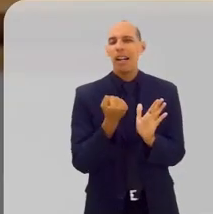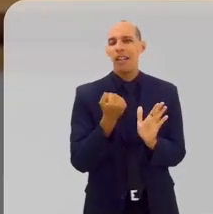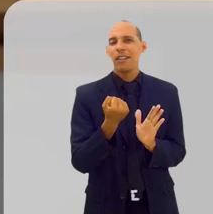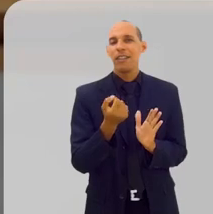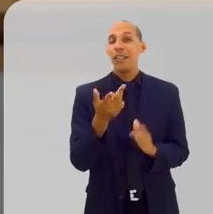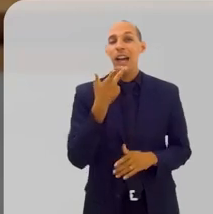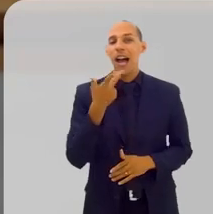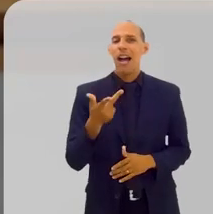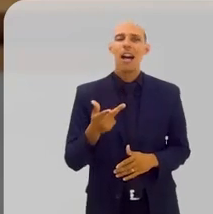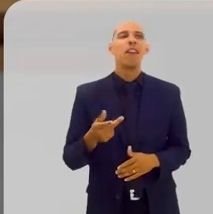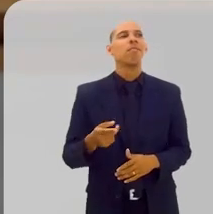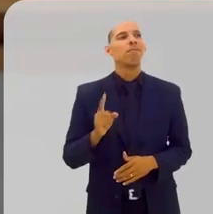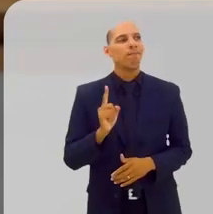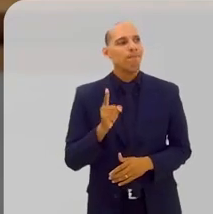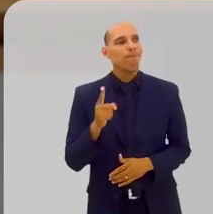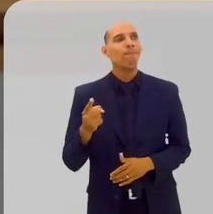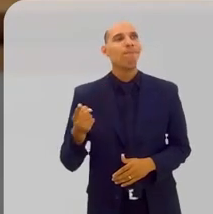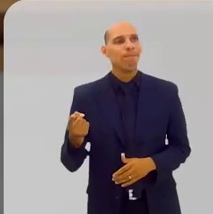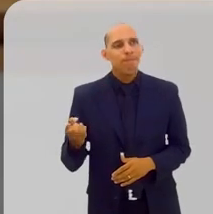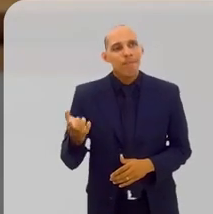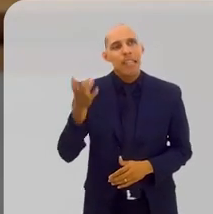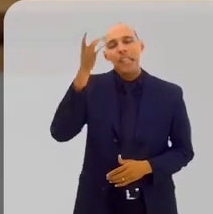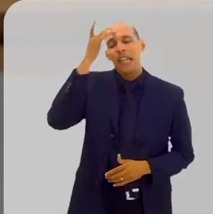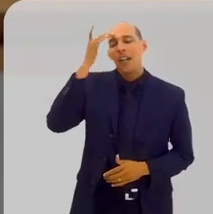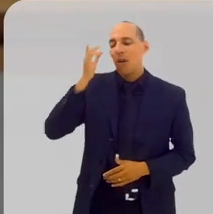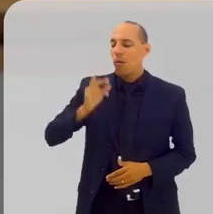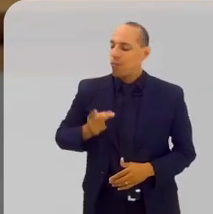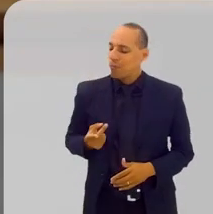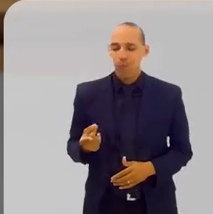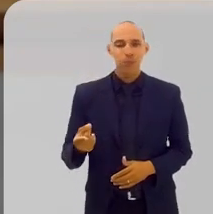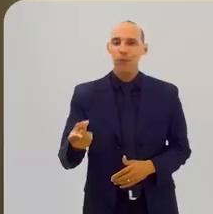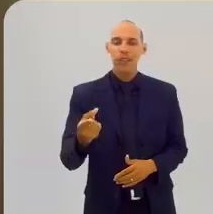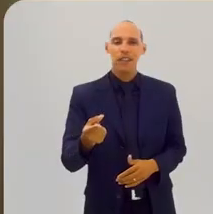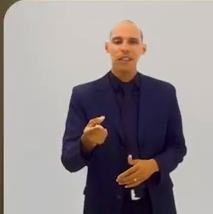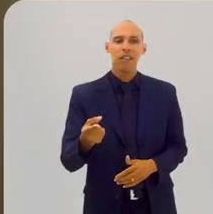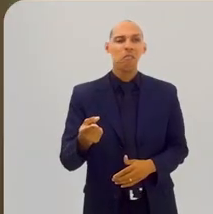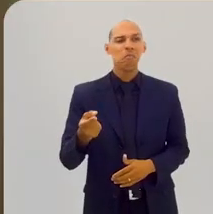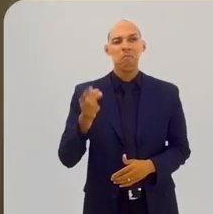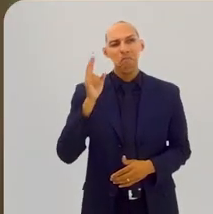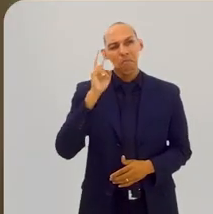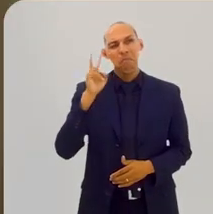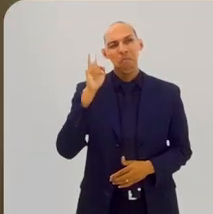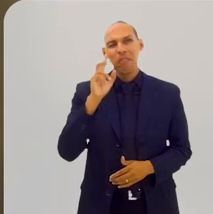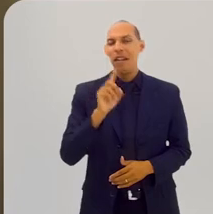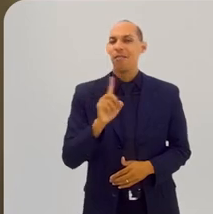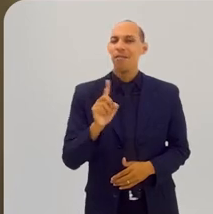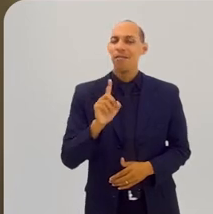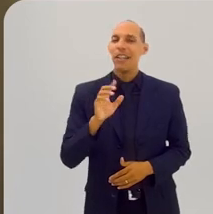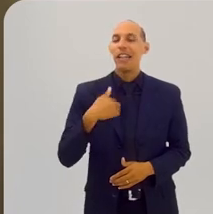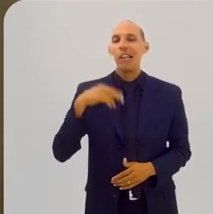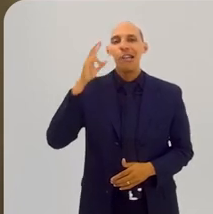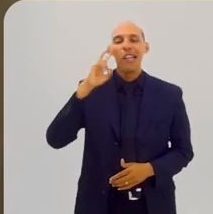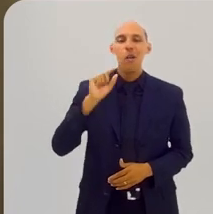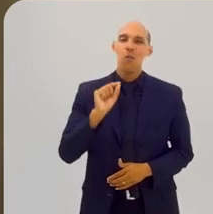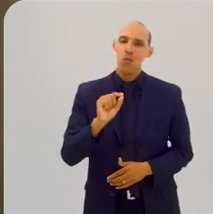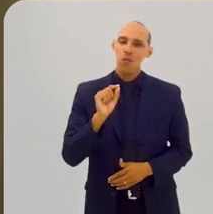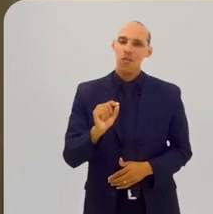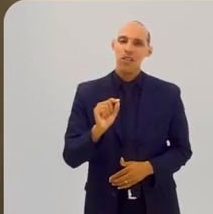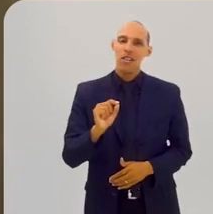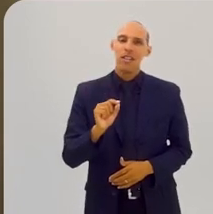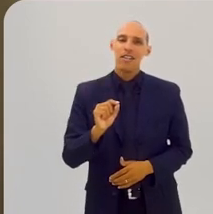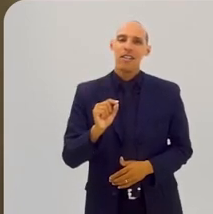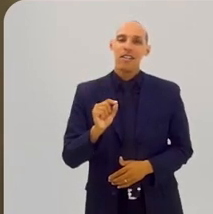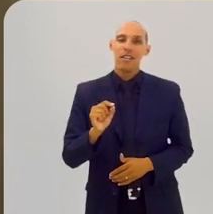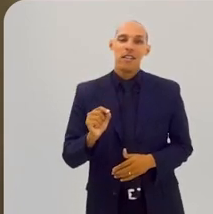que te marcou e você falou assim caramba Isso é para vida sabe não lembro de uma frase não mas eu lembro